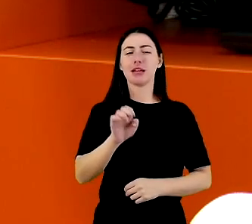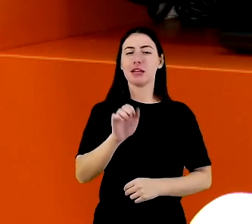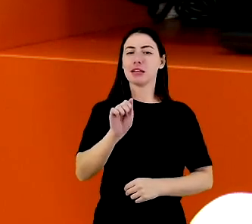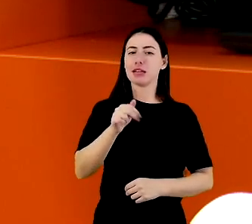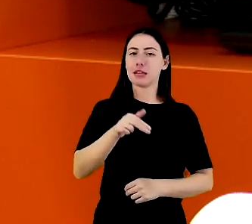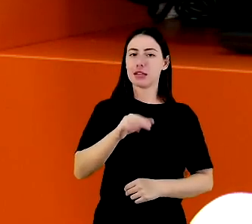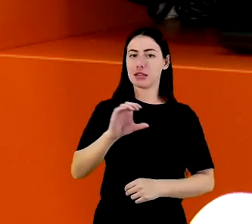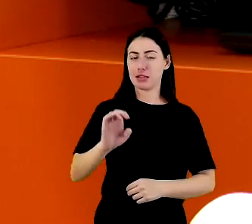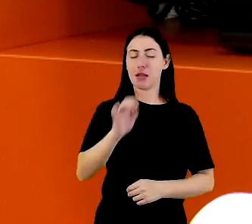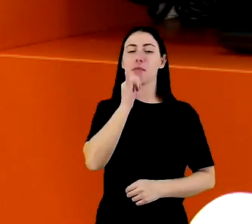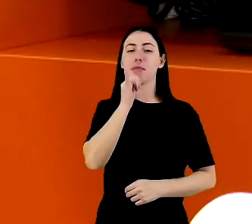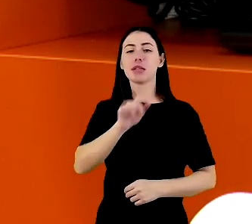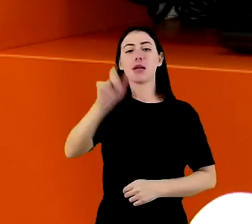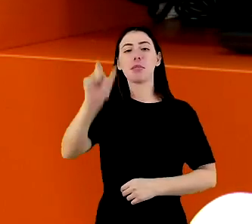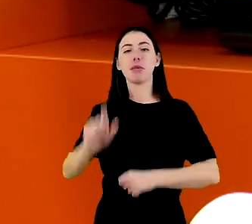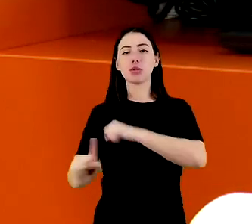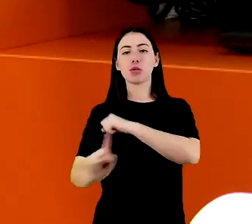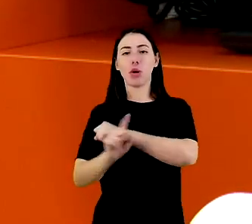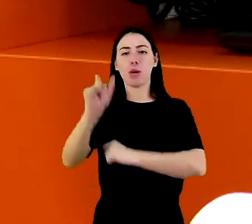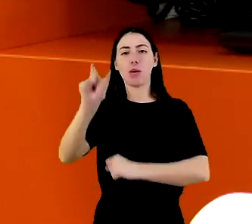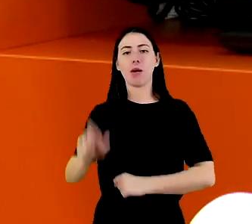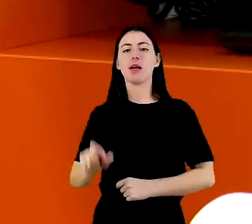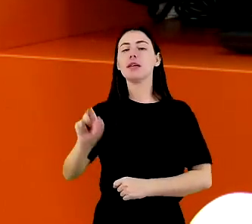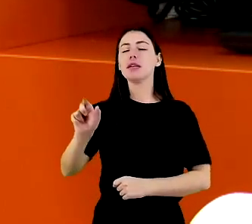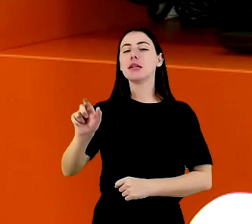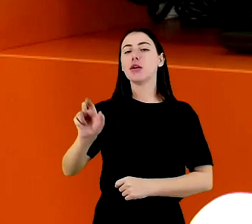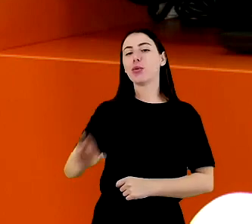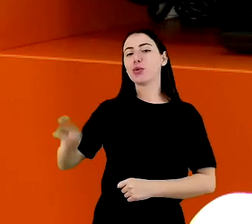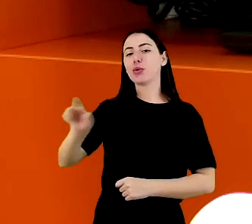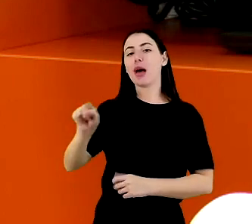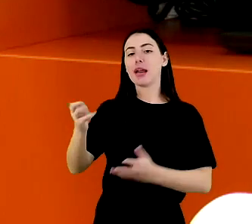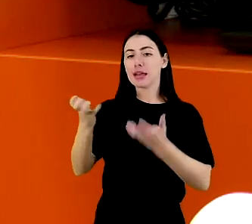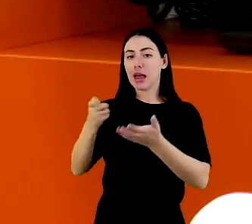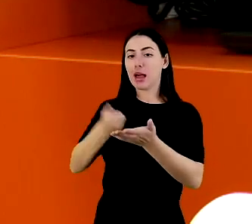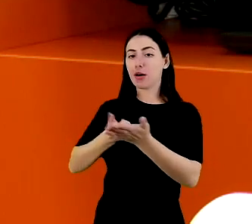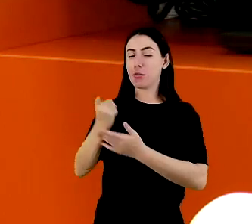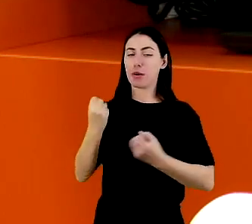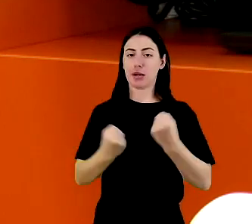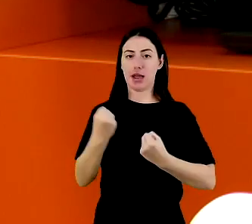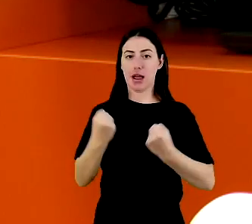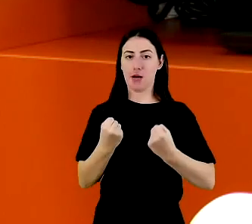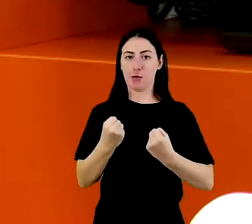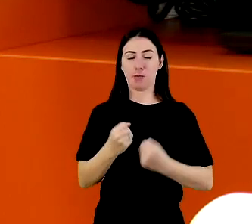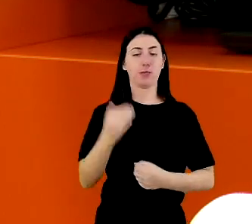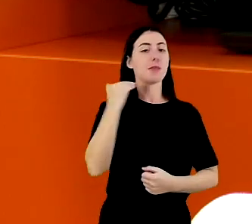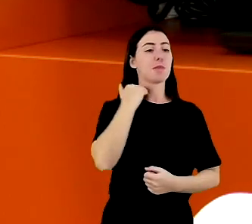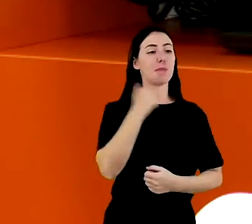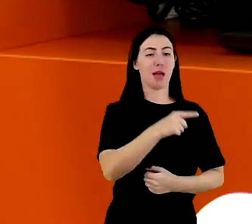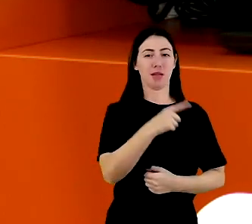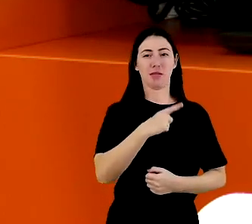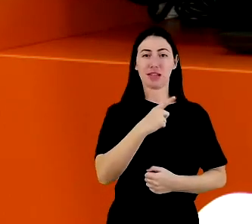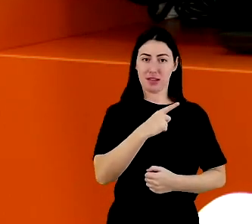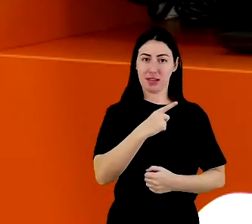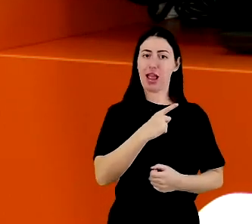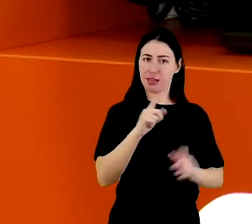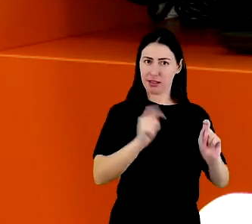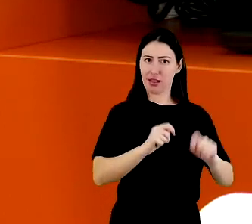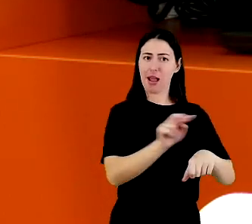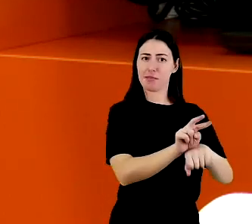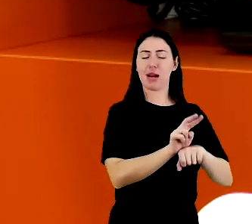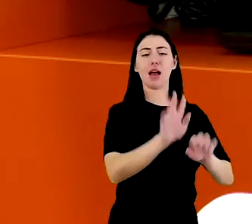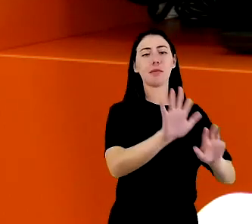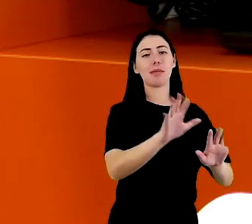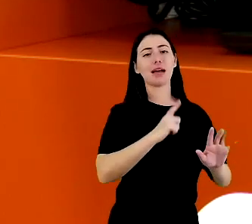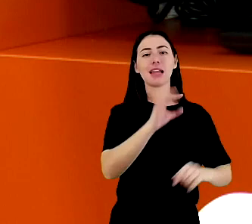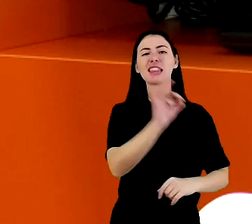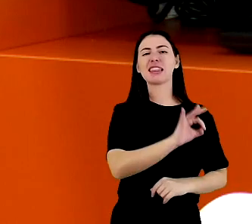O banco onde eu tenho relacionamento hoje me oferece uma taxa que não me agrada. Eu vou num outro banco, numa financeira, onde